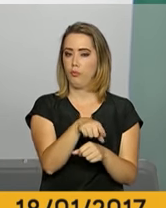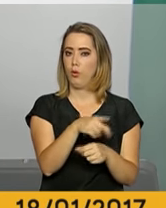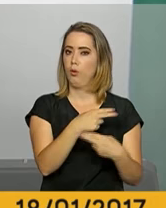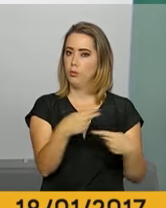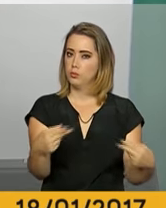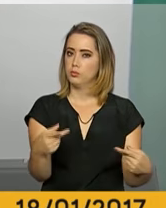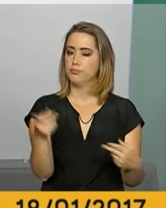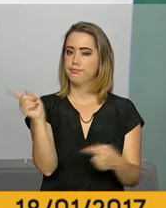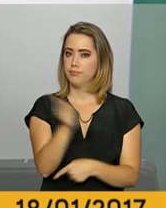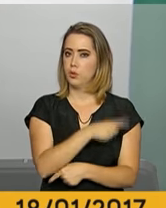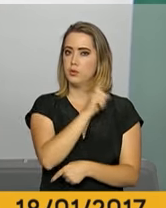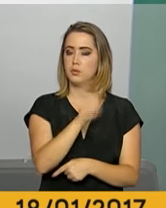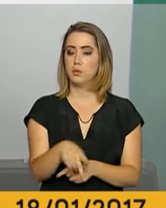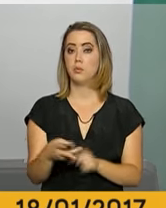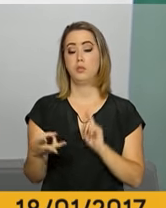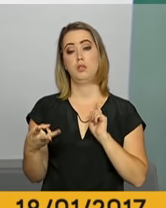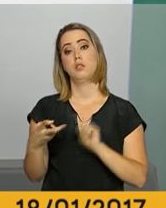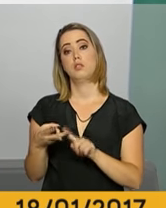e